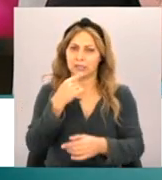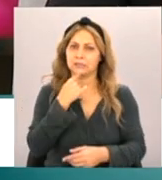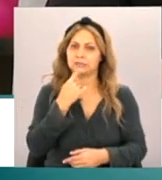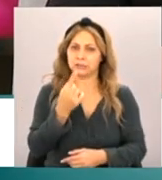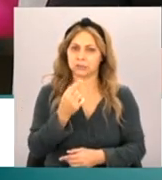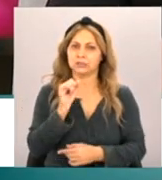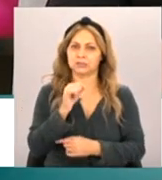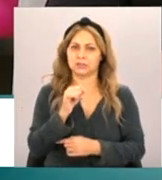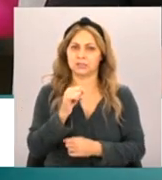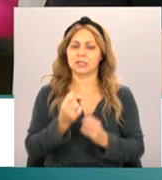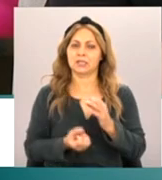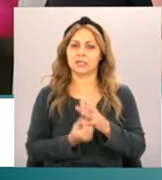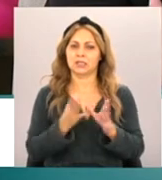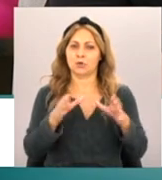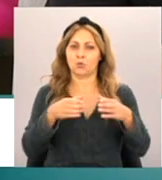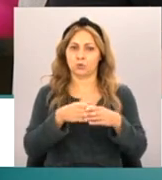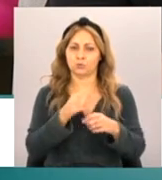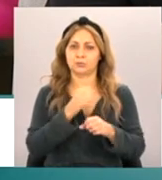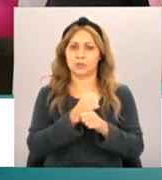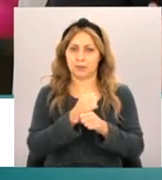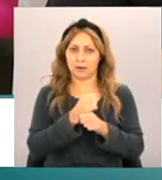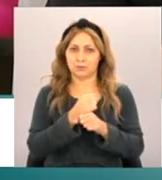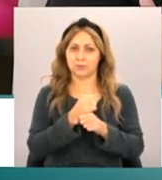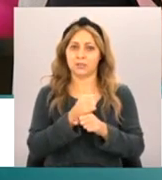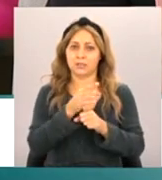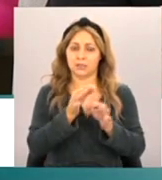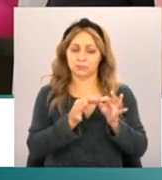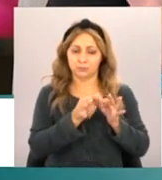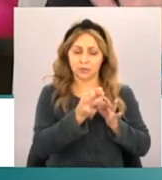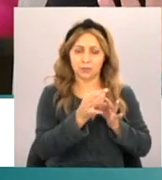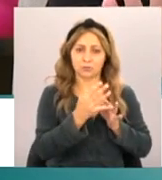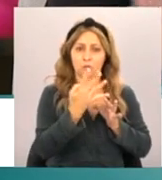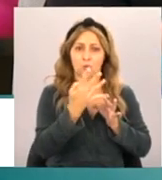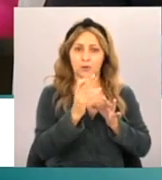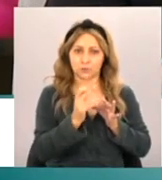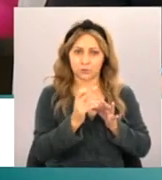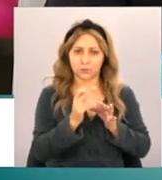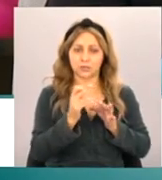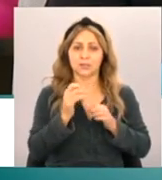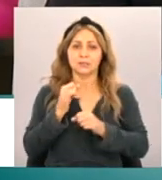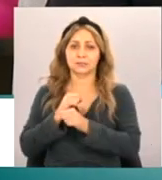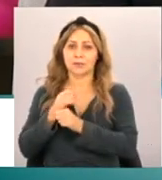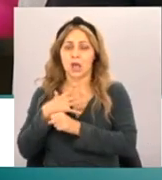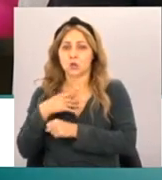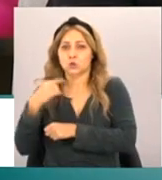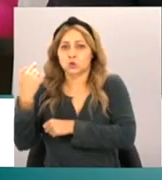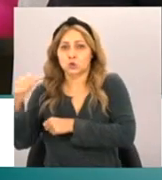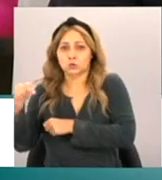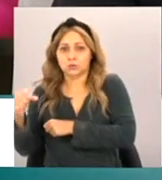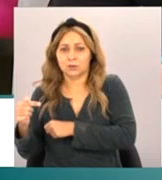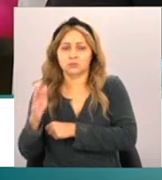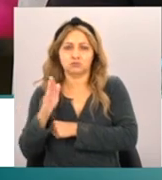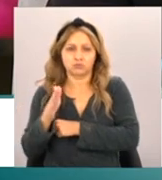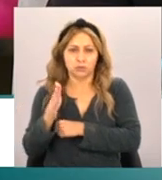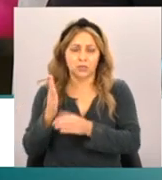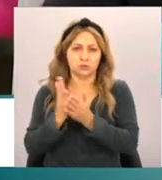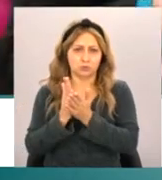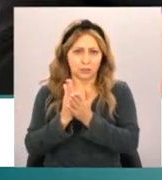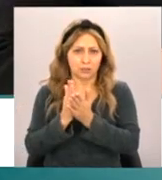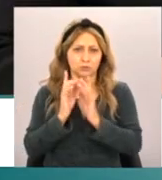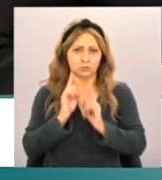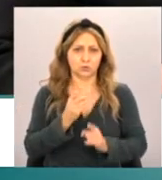cria um grupo de trabalho e vai passar quatro anos a estudar em equacionar a exclusividade que ao que já está a ser estudado equacionada